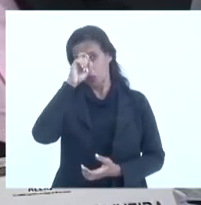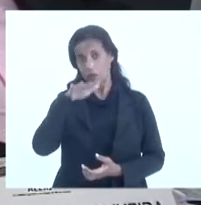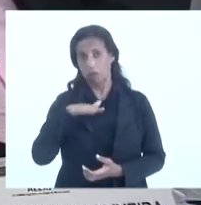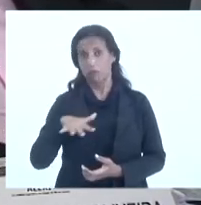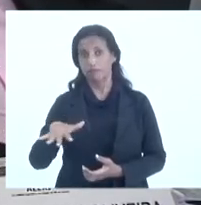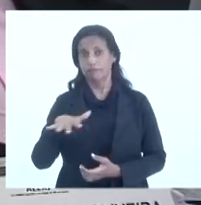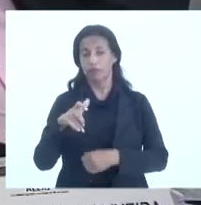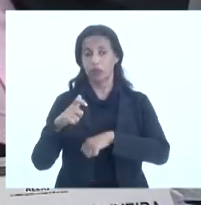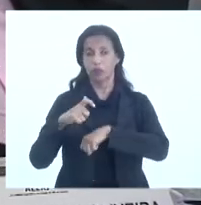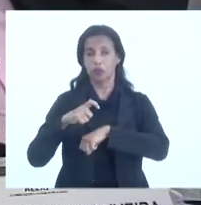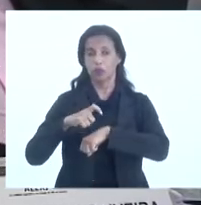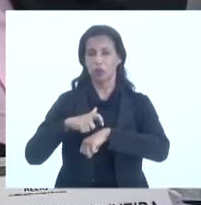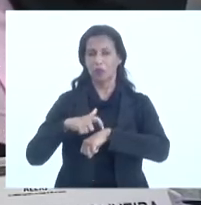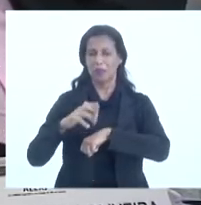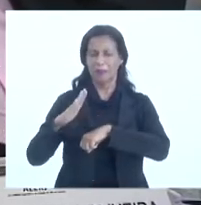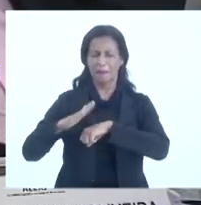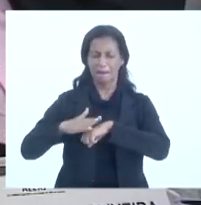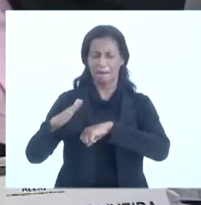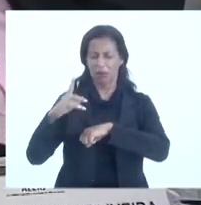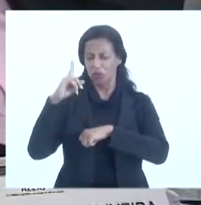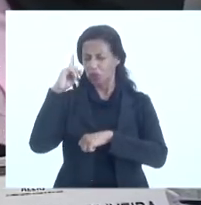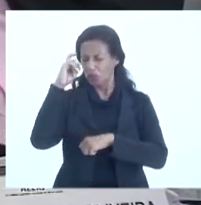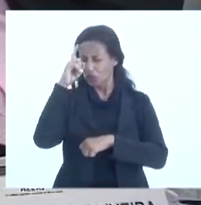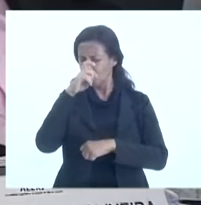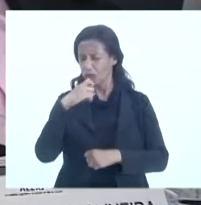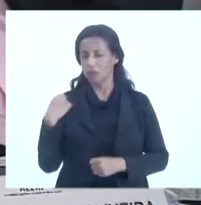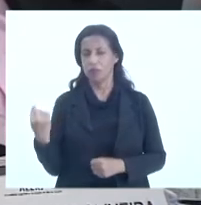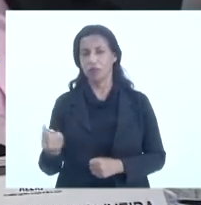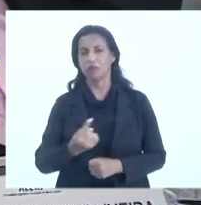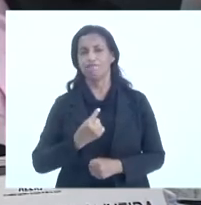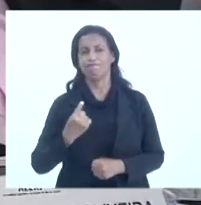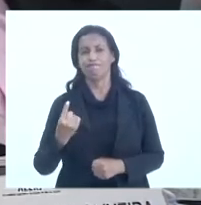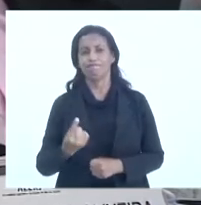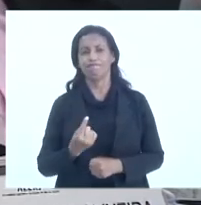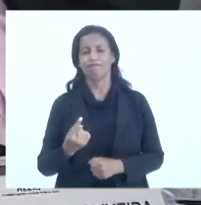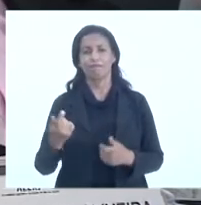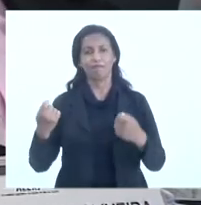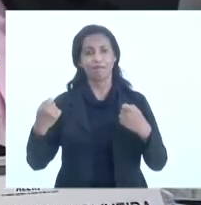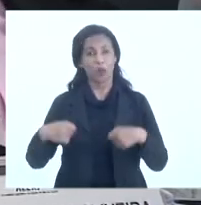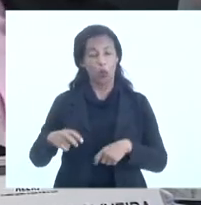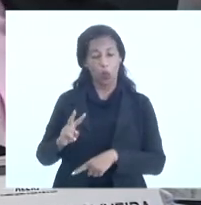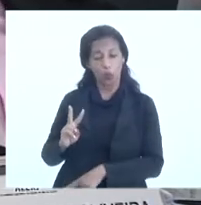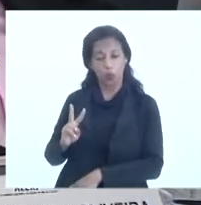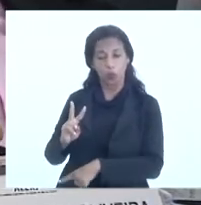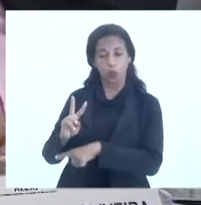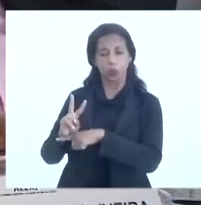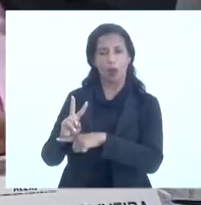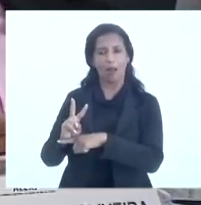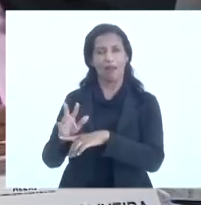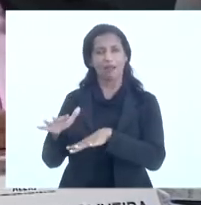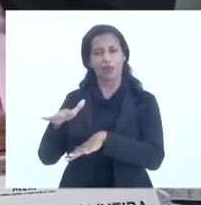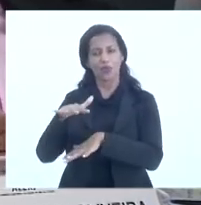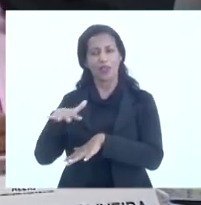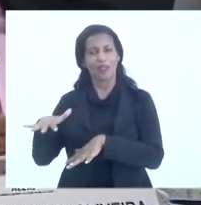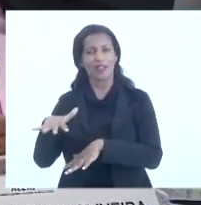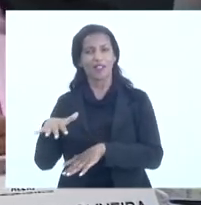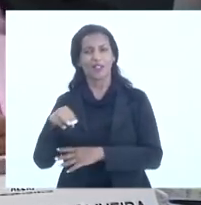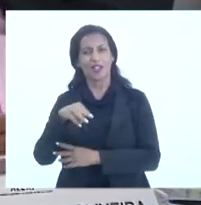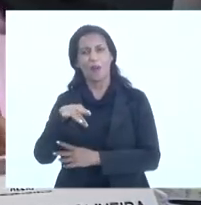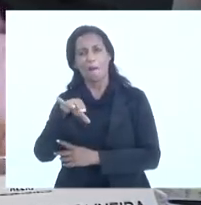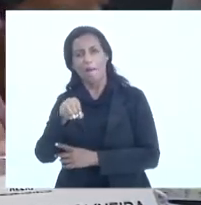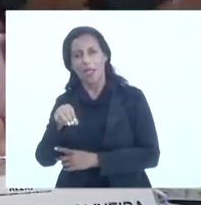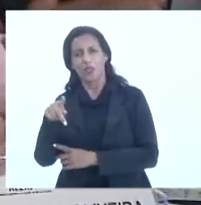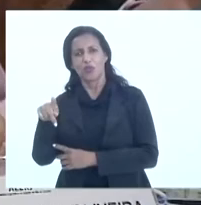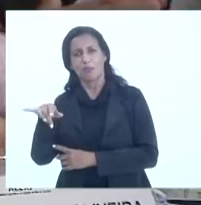no momento de maior dificuldade nossa, serviu como retaguarda não só da região Médio Paraíba,